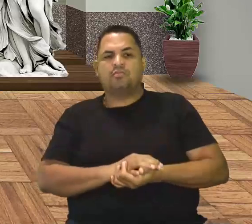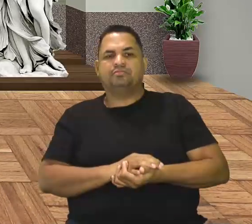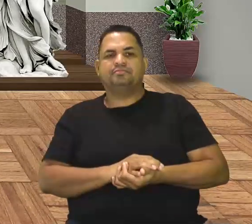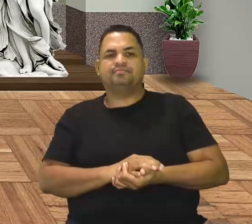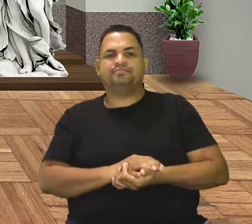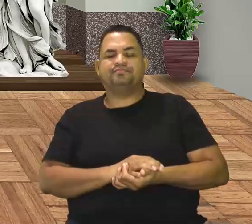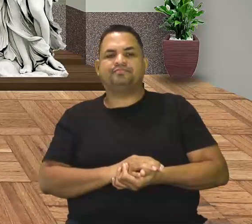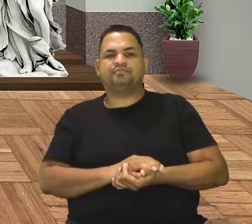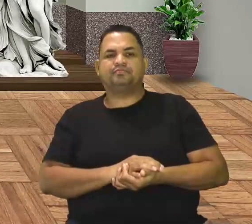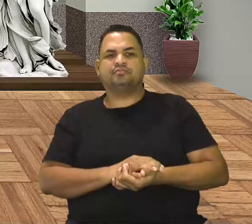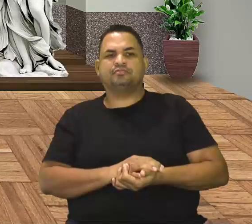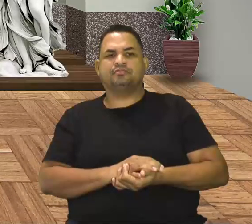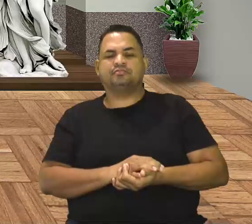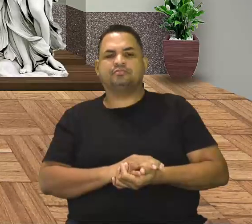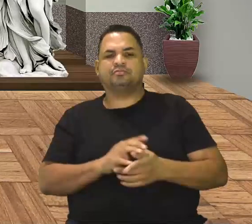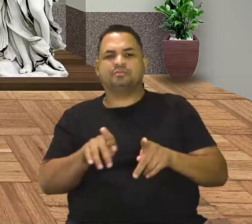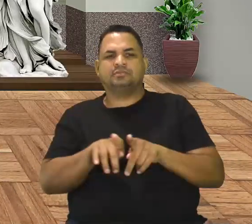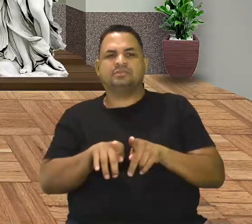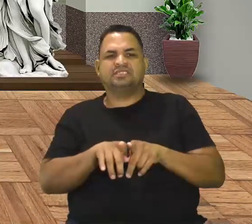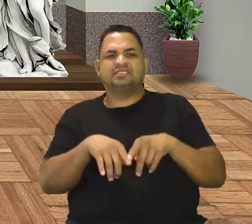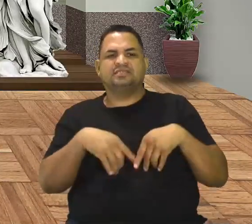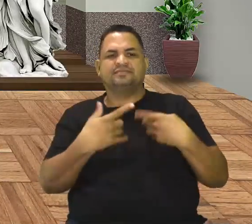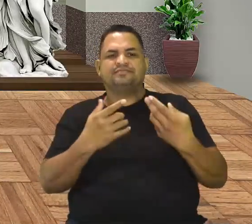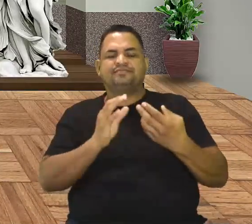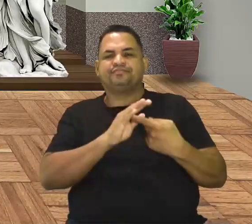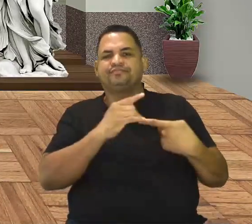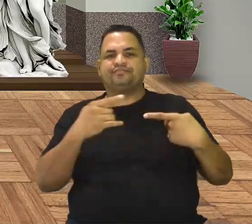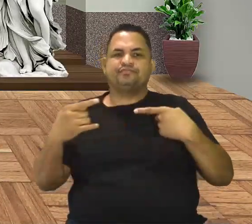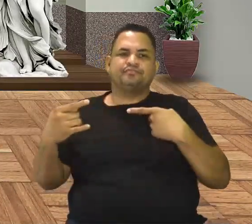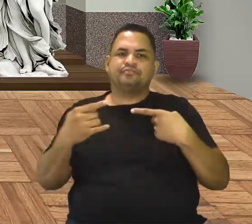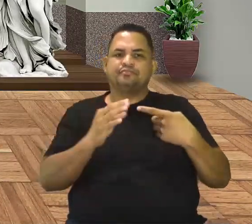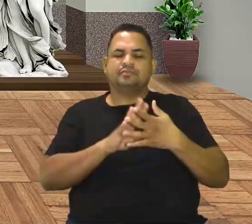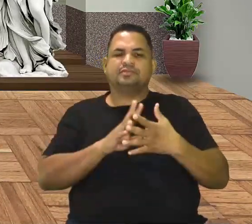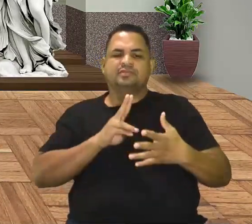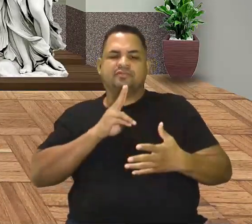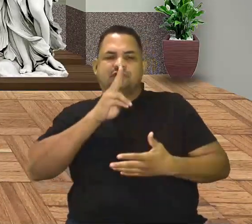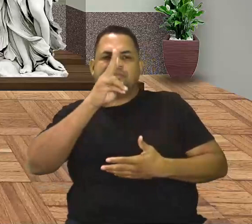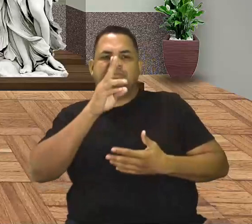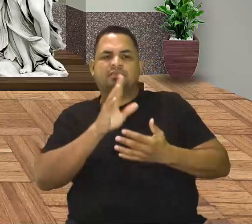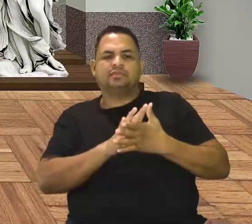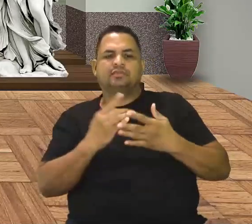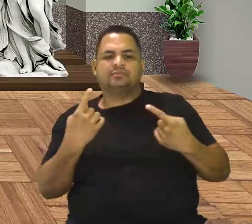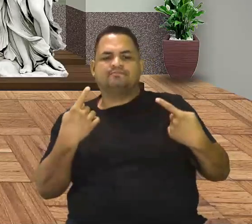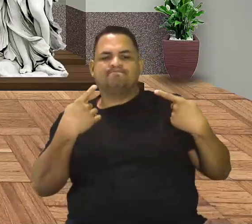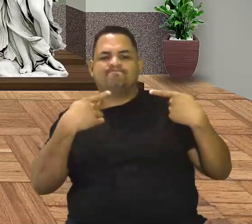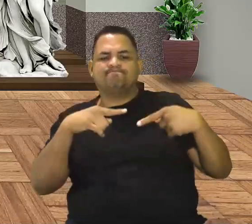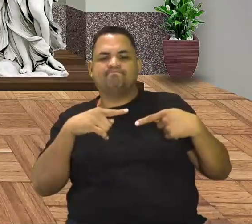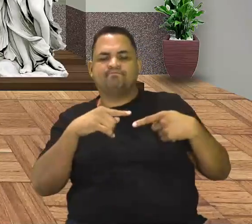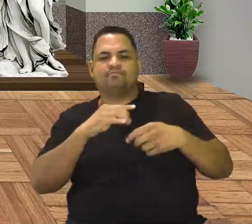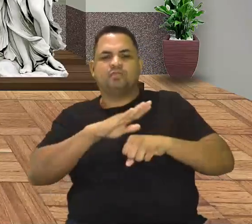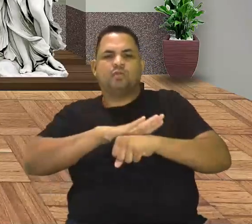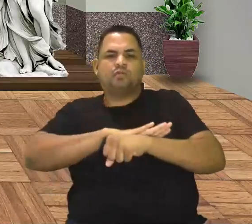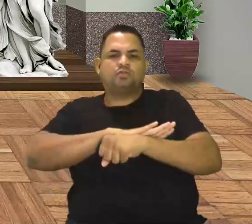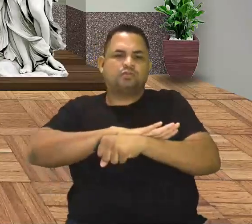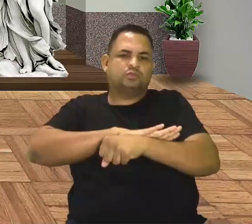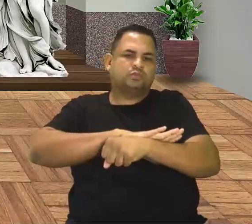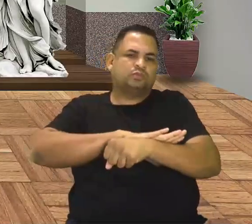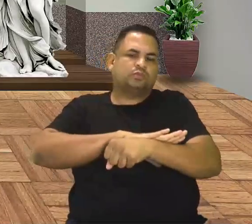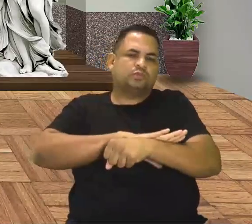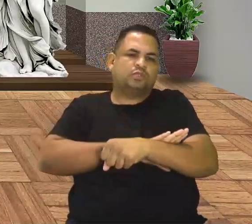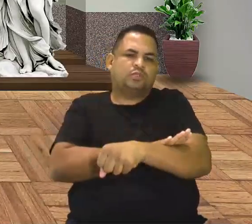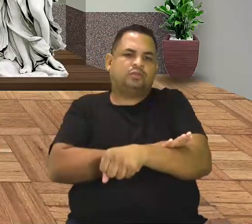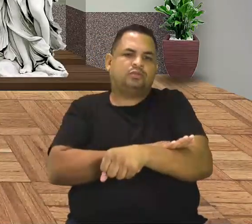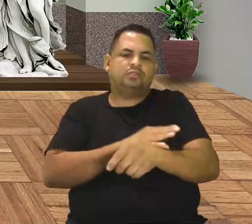nacionalismo, e também tem uma relação forte contra o racismo e